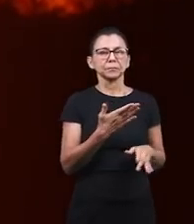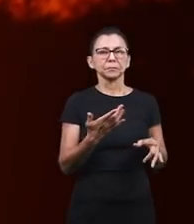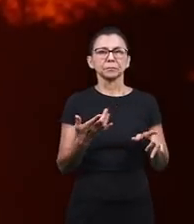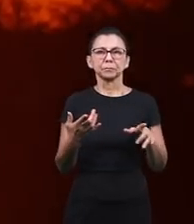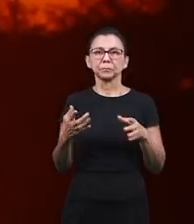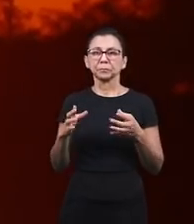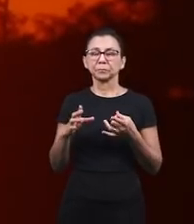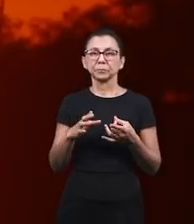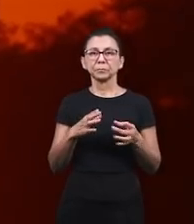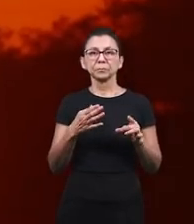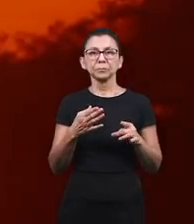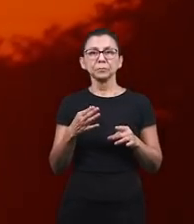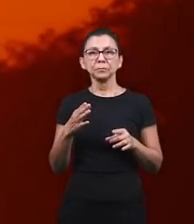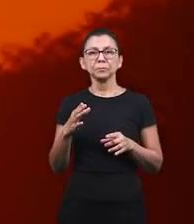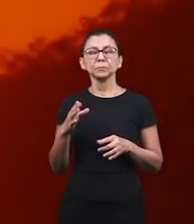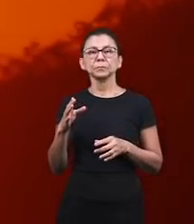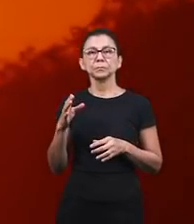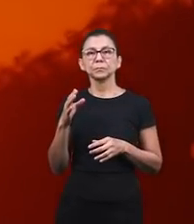dia